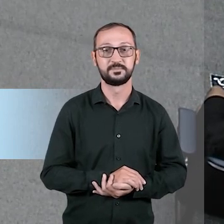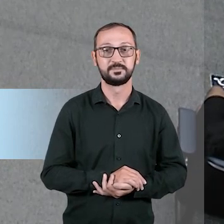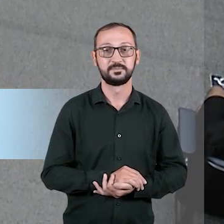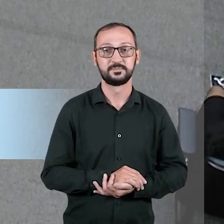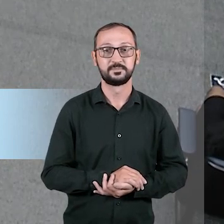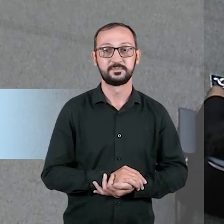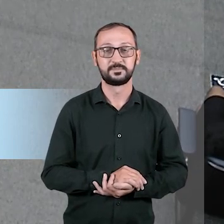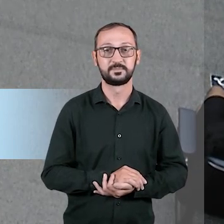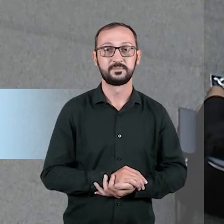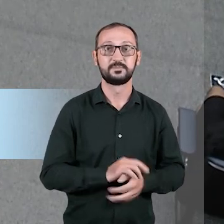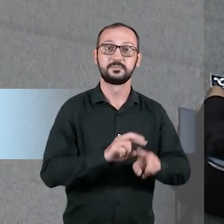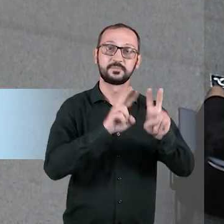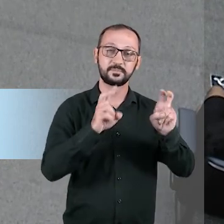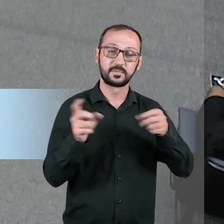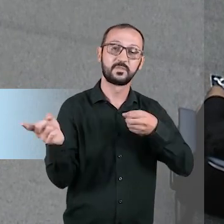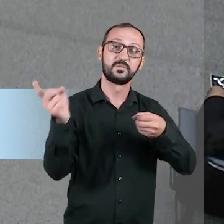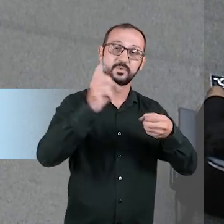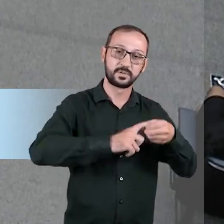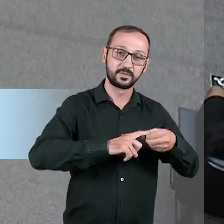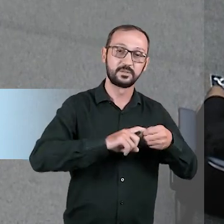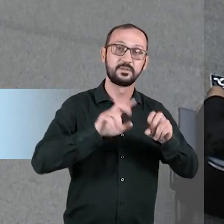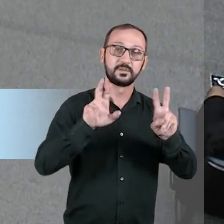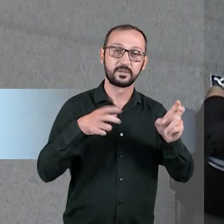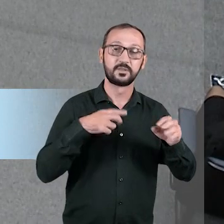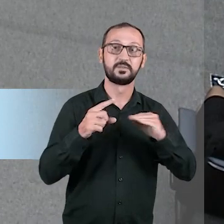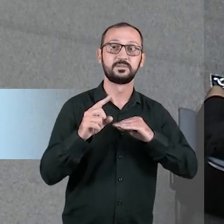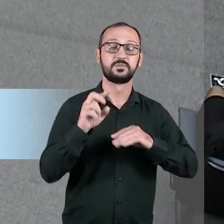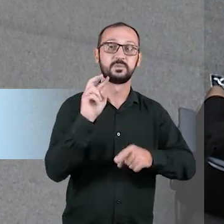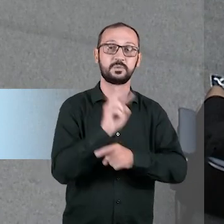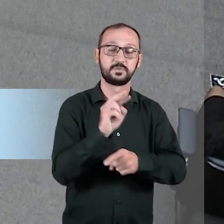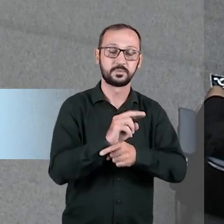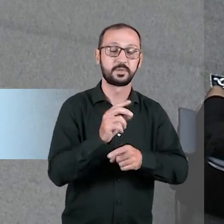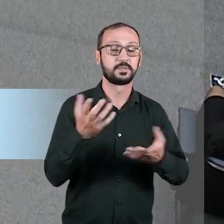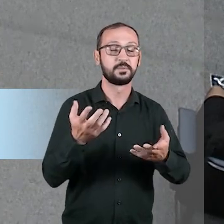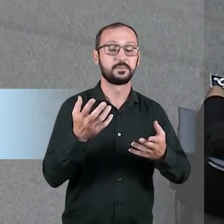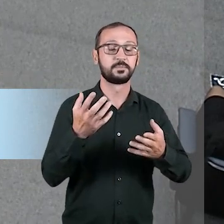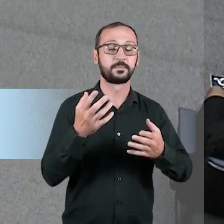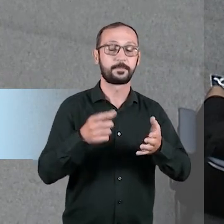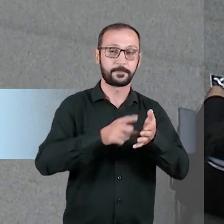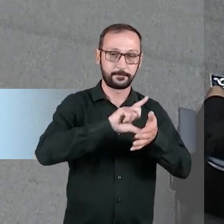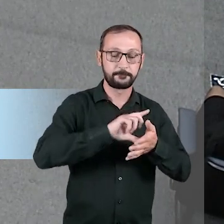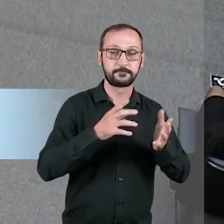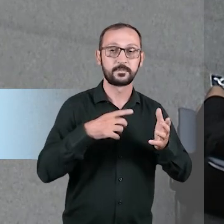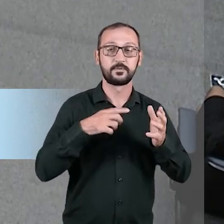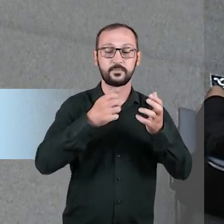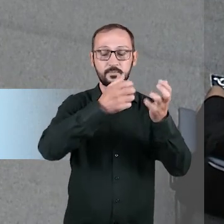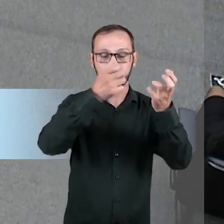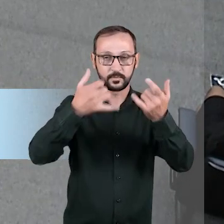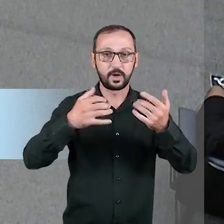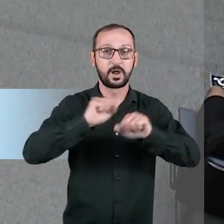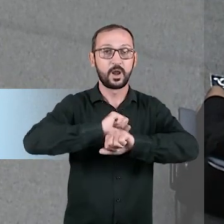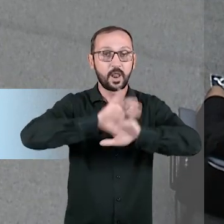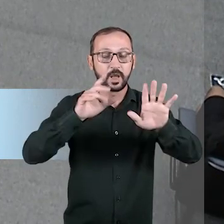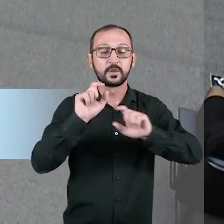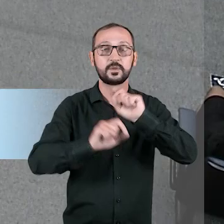lá, voltando no tema principal, que seria os cuidados paliativos, ficou claro que baseado em aceitar